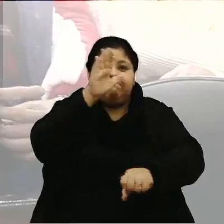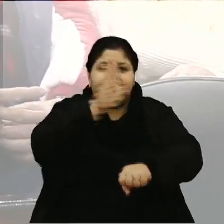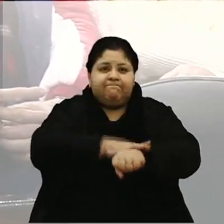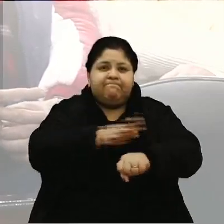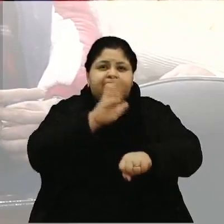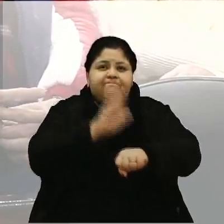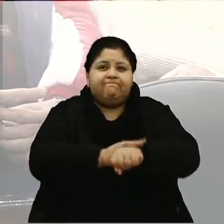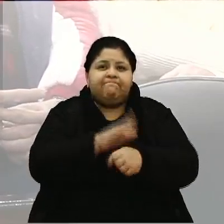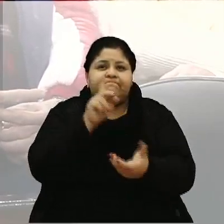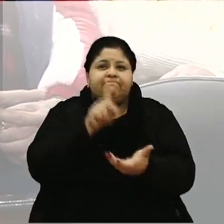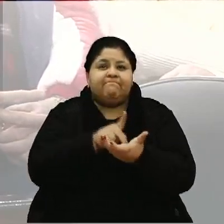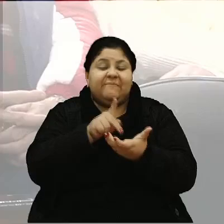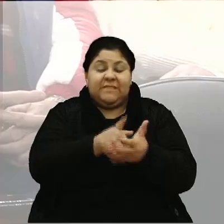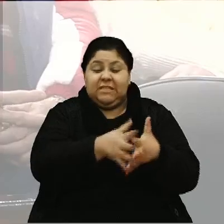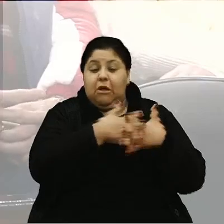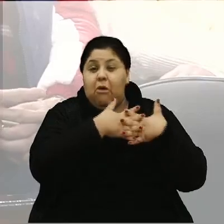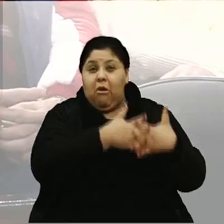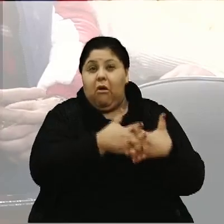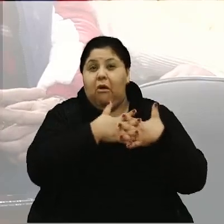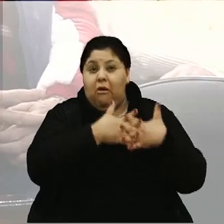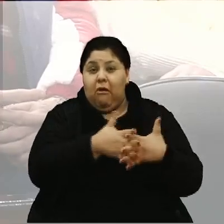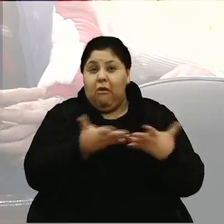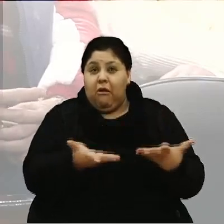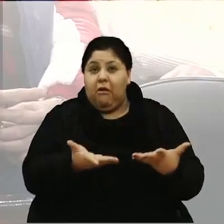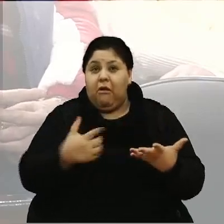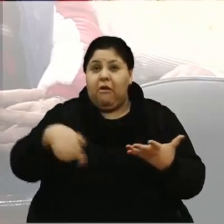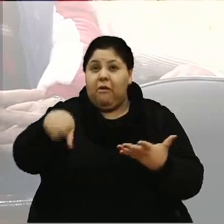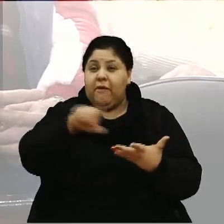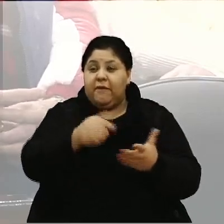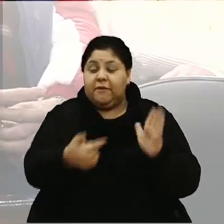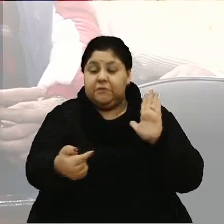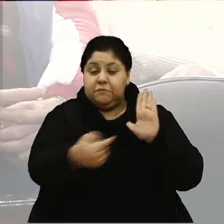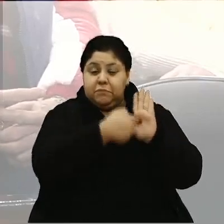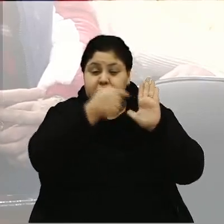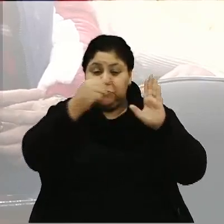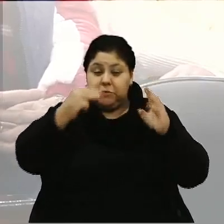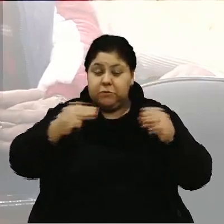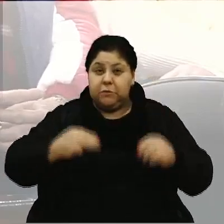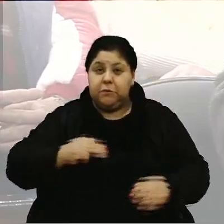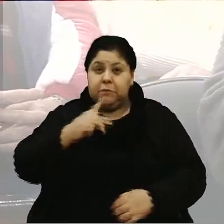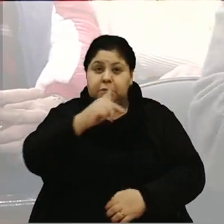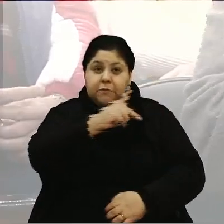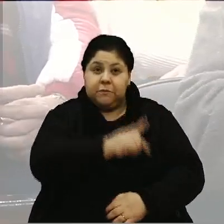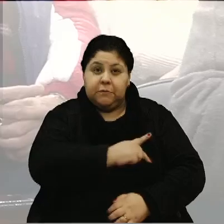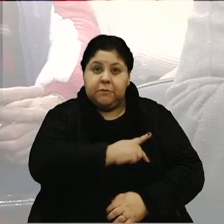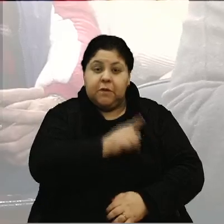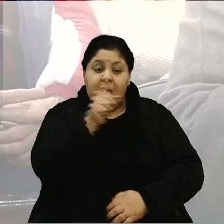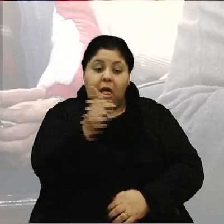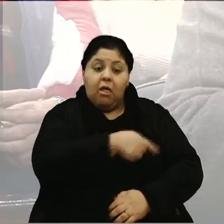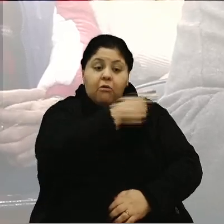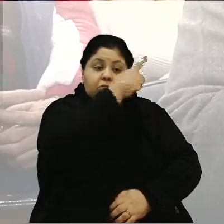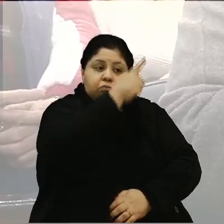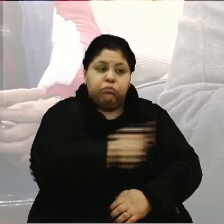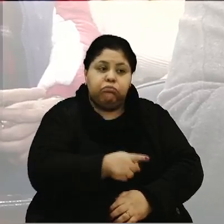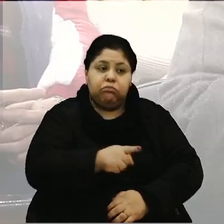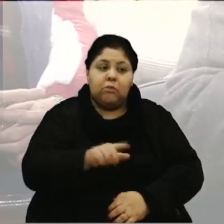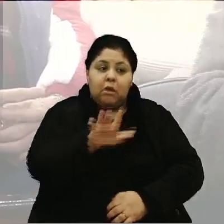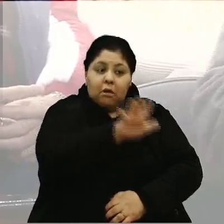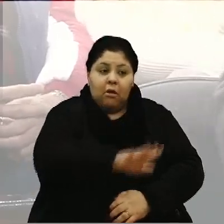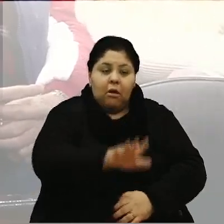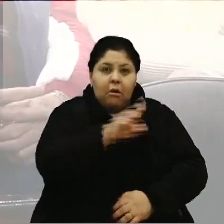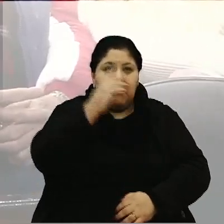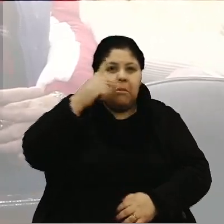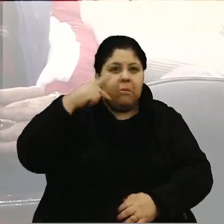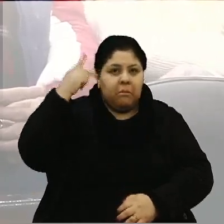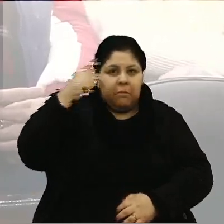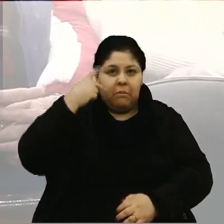está um verdadeiro caos, a ponto de a gente fazer uma denúncia no Ministério Público e ser interditado a aula da psiquiatria. Então,